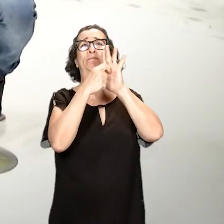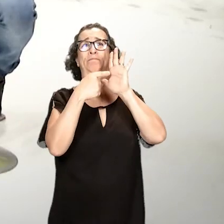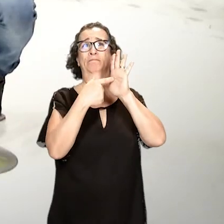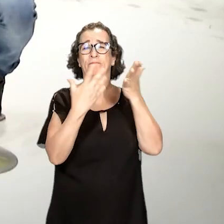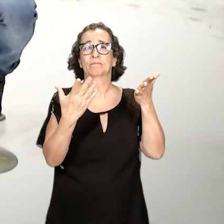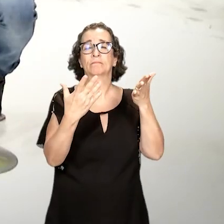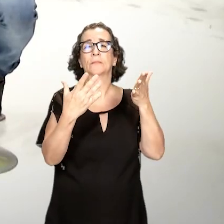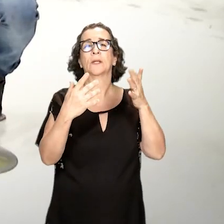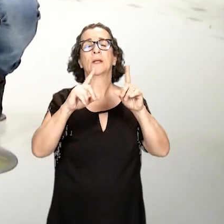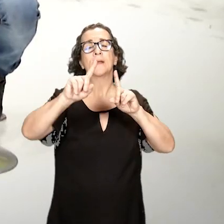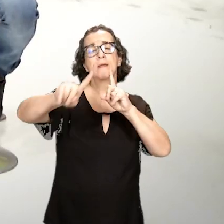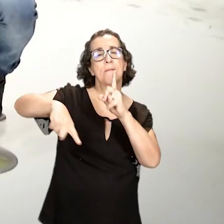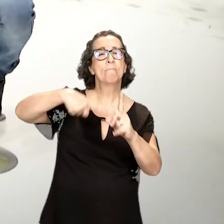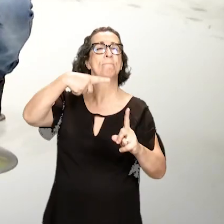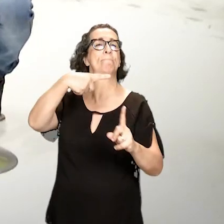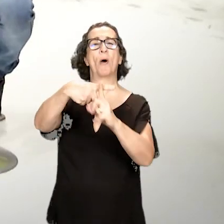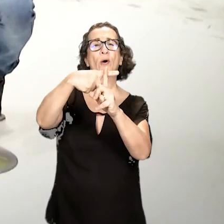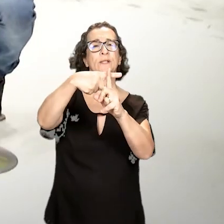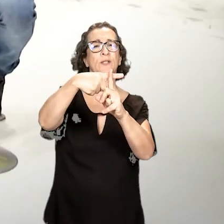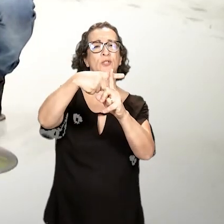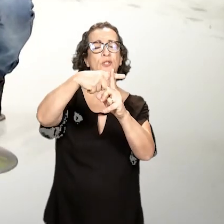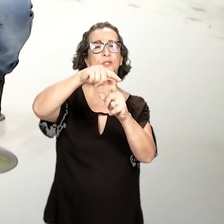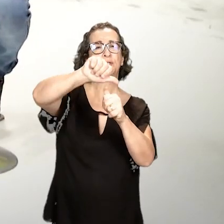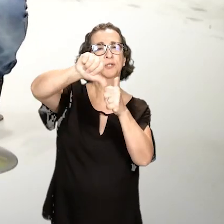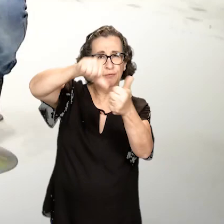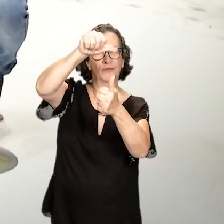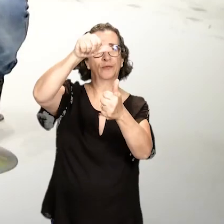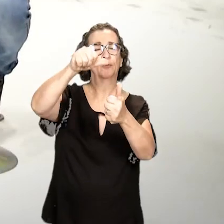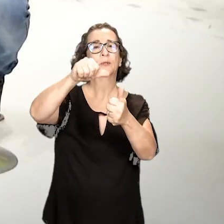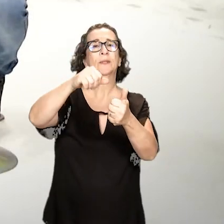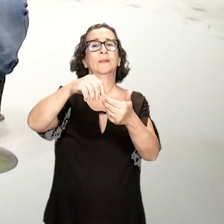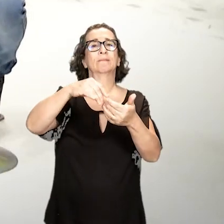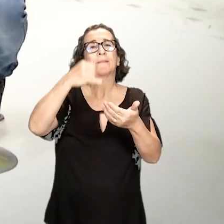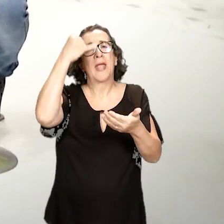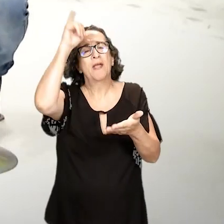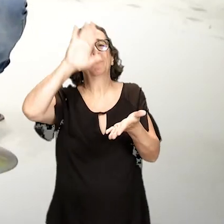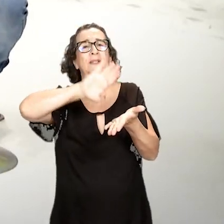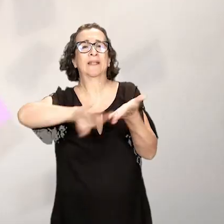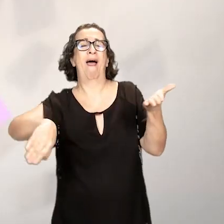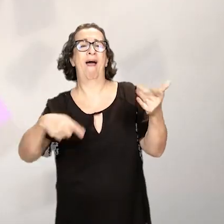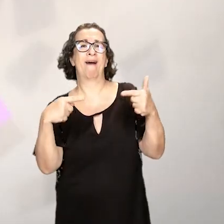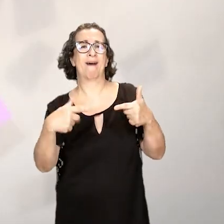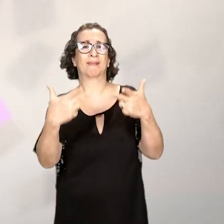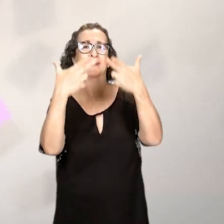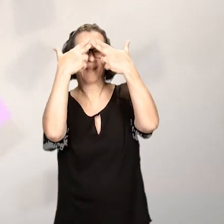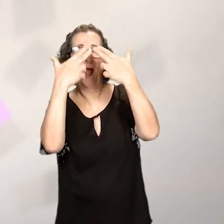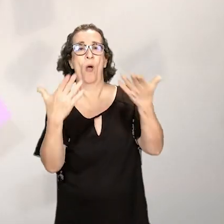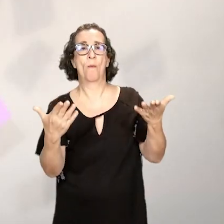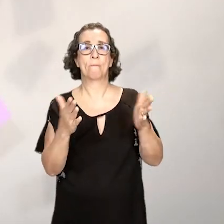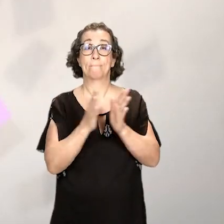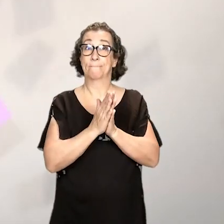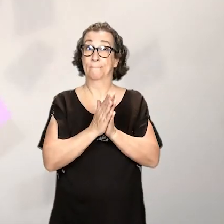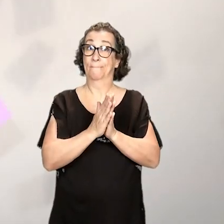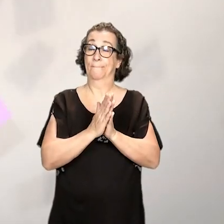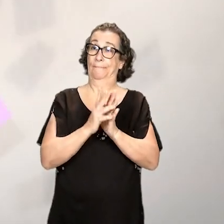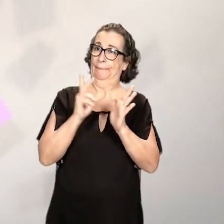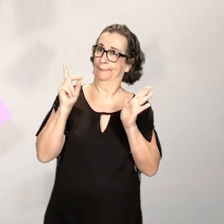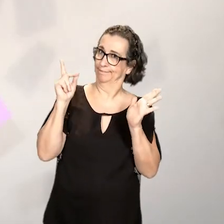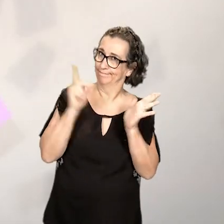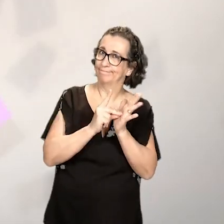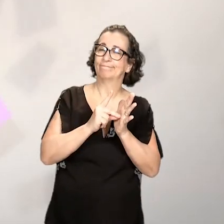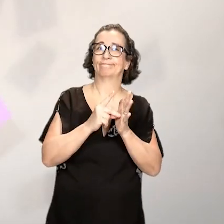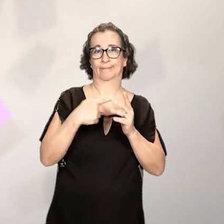positivo em algo que enfim não seja traumático bom me não é realmente a gente precisa